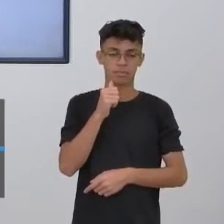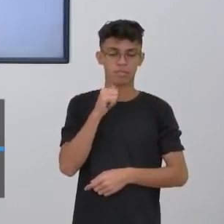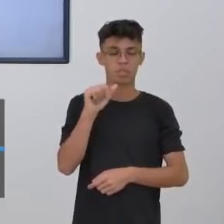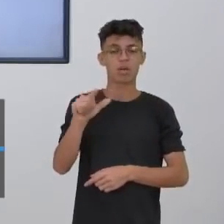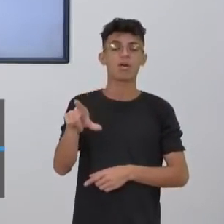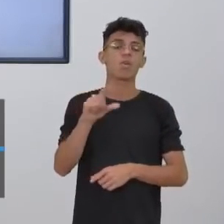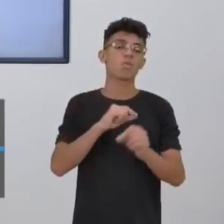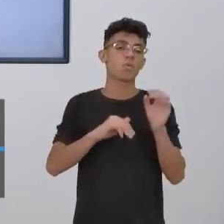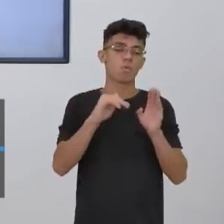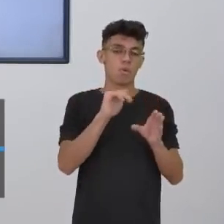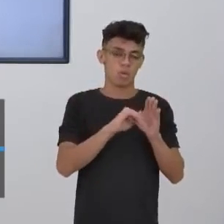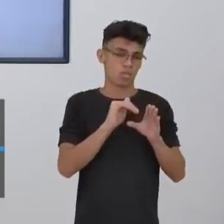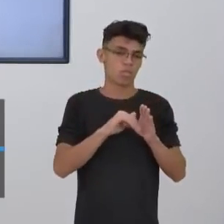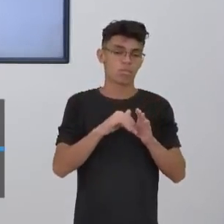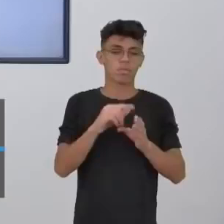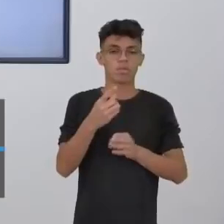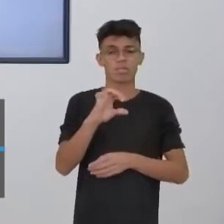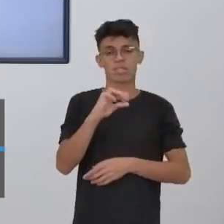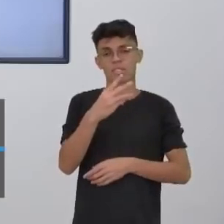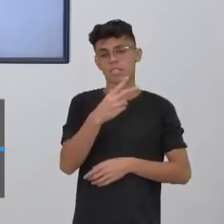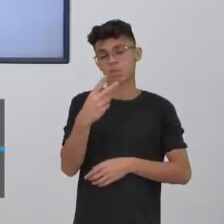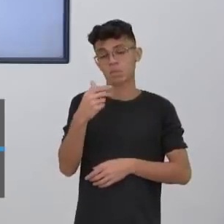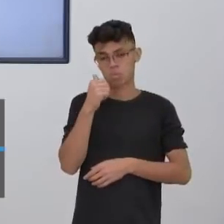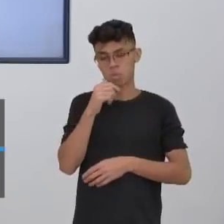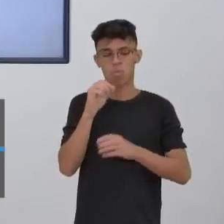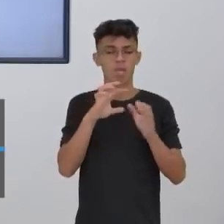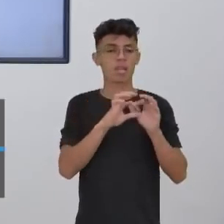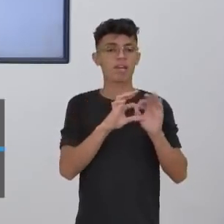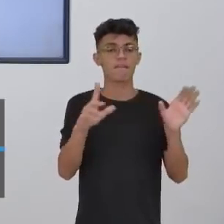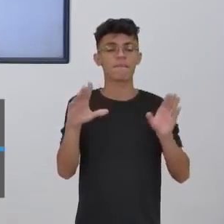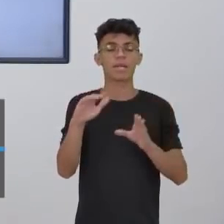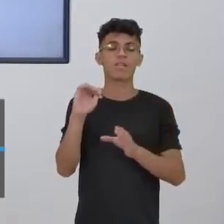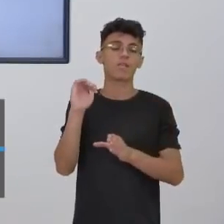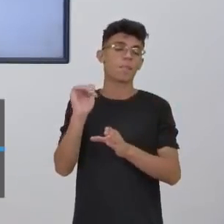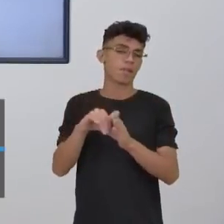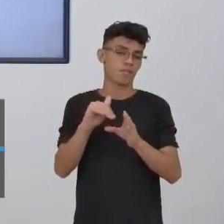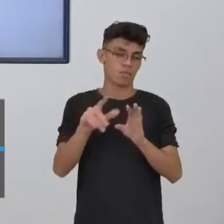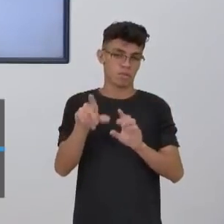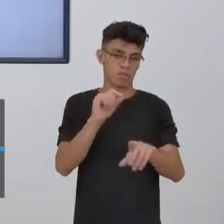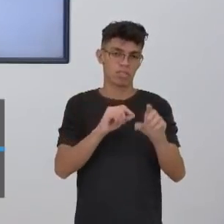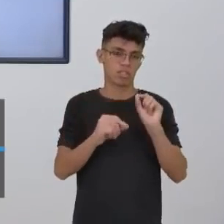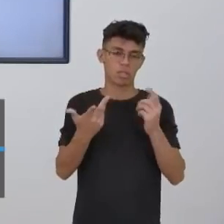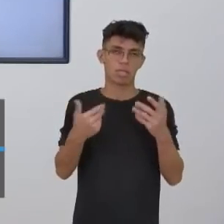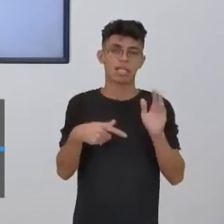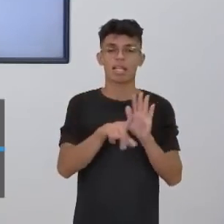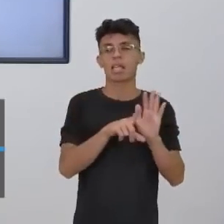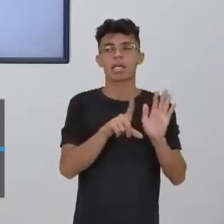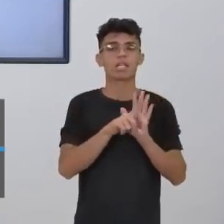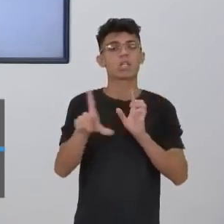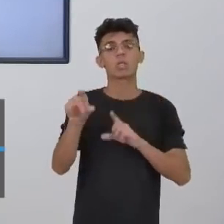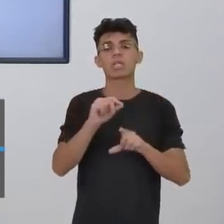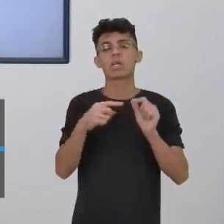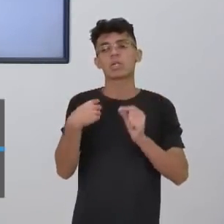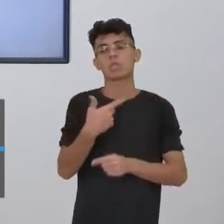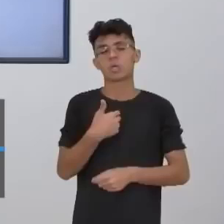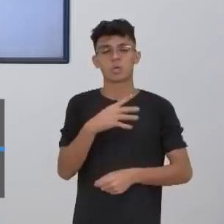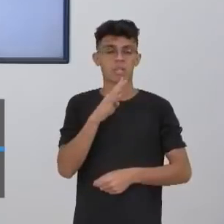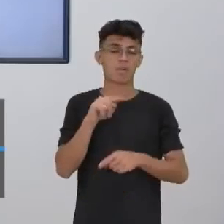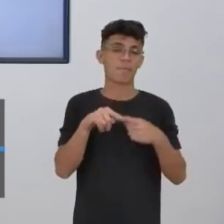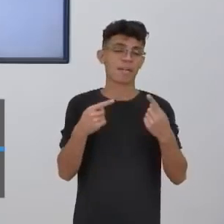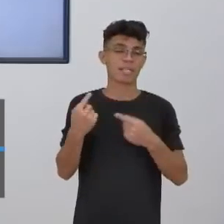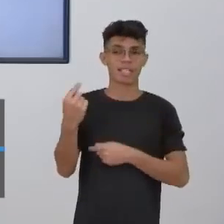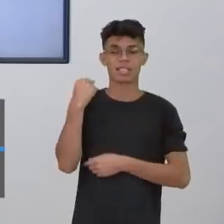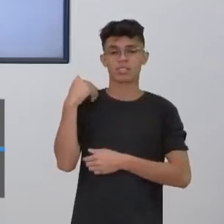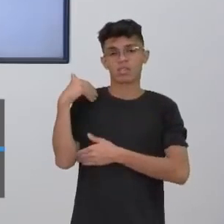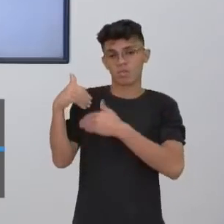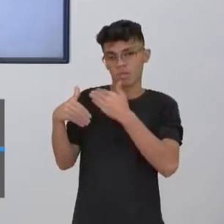as mulheres poderiam votar. Ainda não eram as leis eleitorais como a gente conhece, mas já era um grande avanço. E